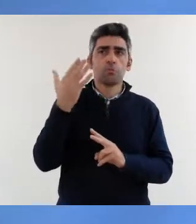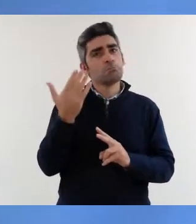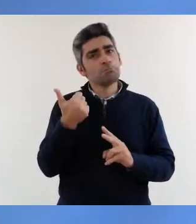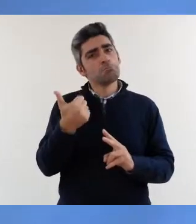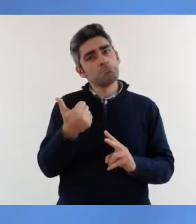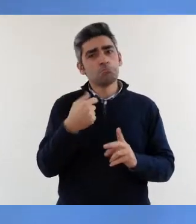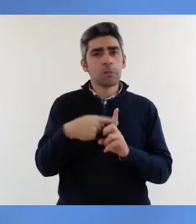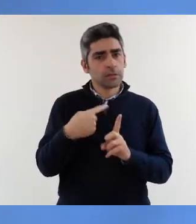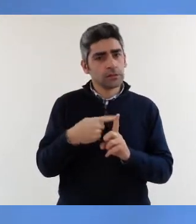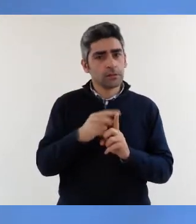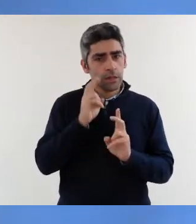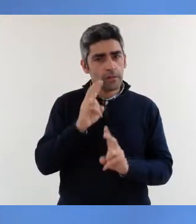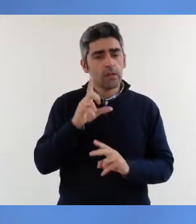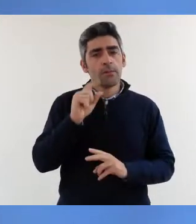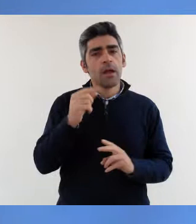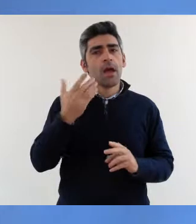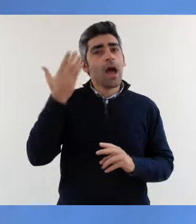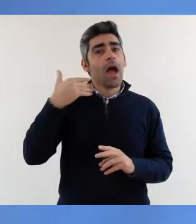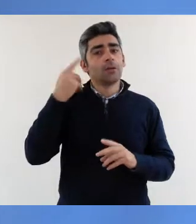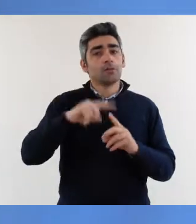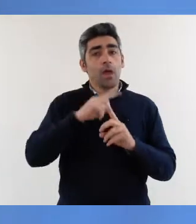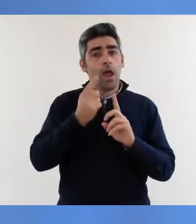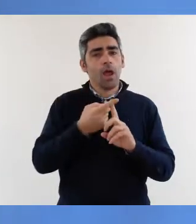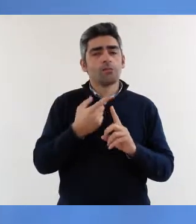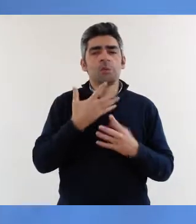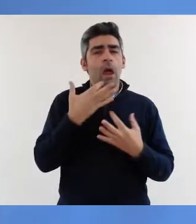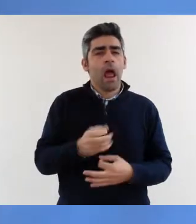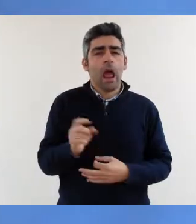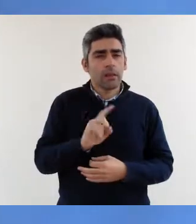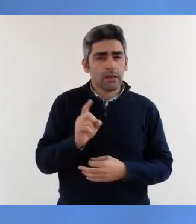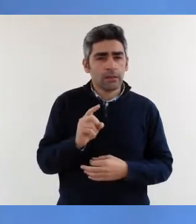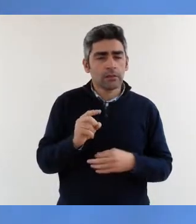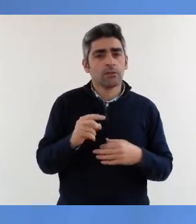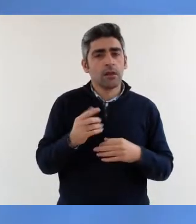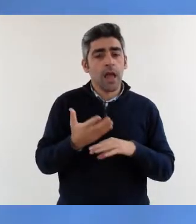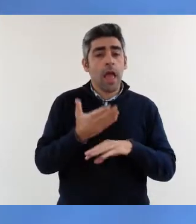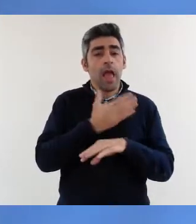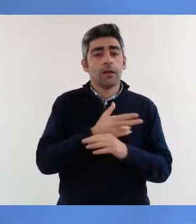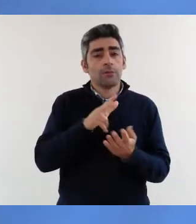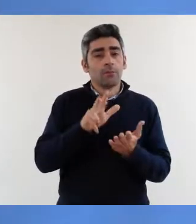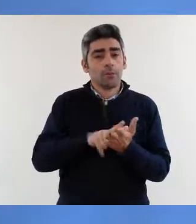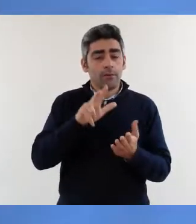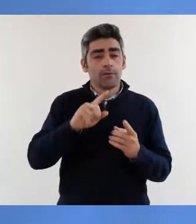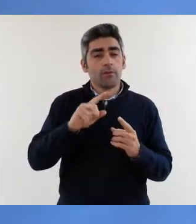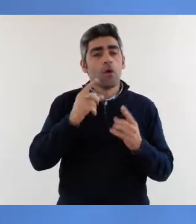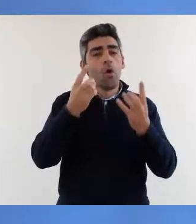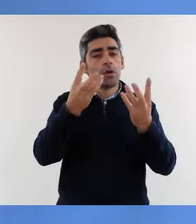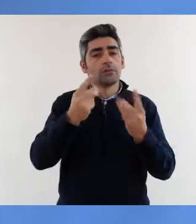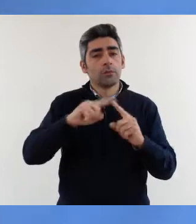outra condição positiva quando olhamos professor também não era uma evidência a 1